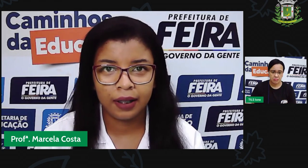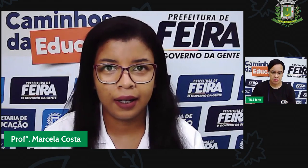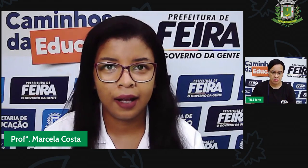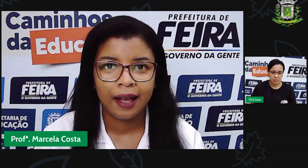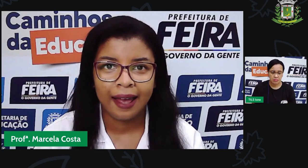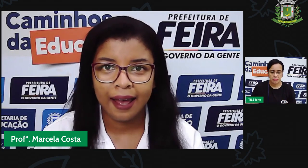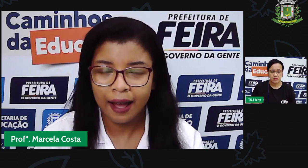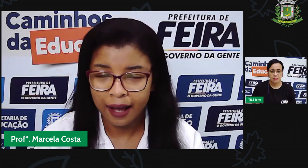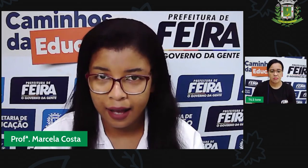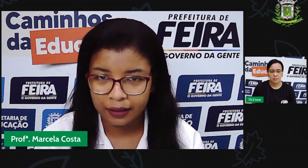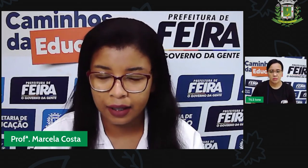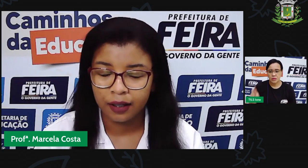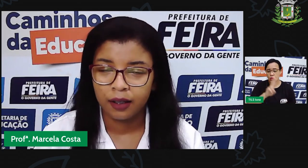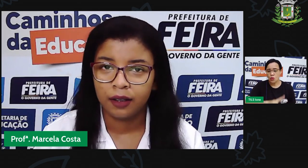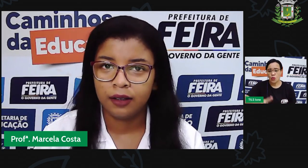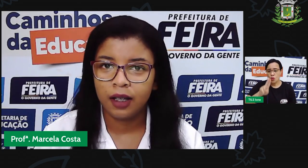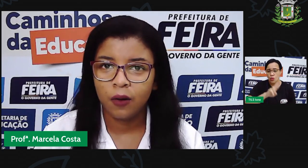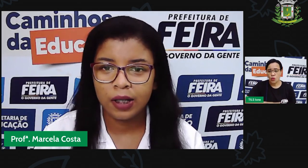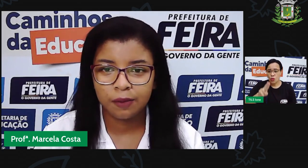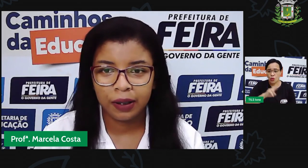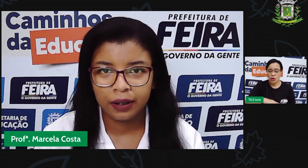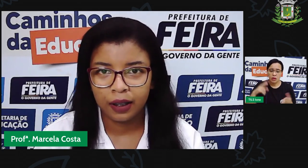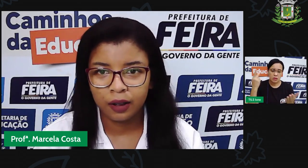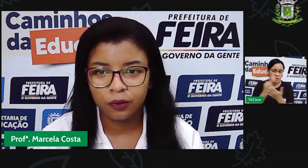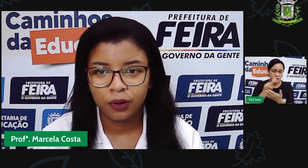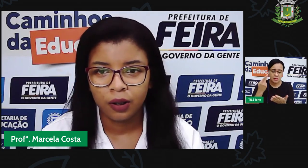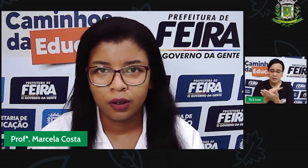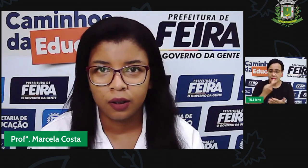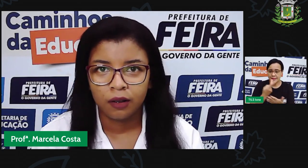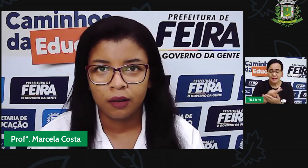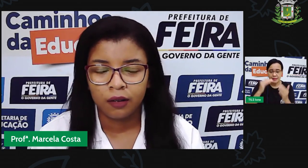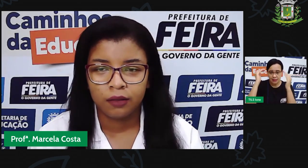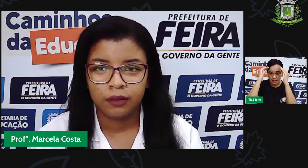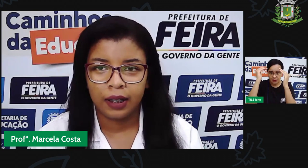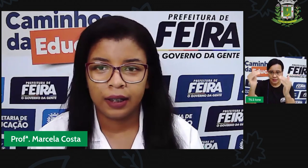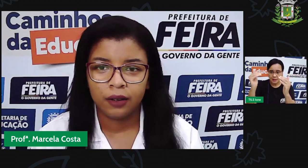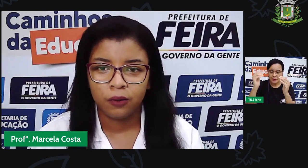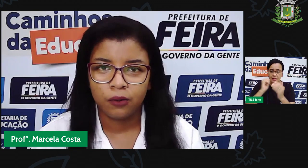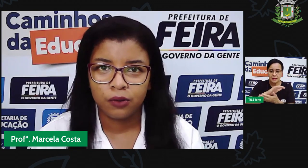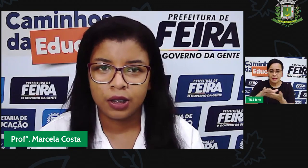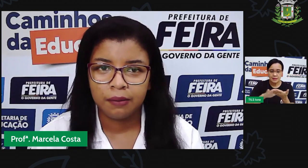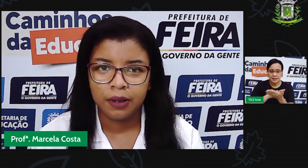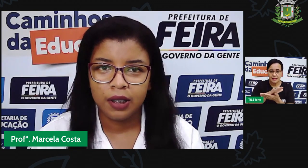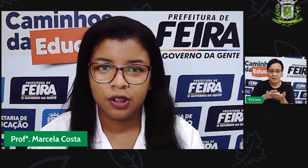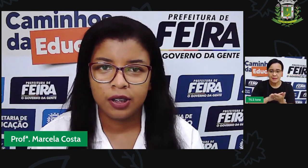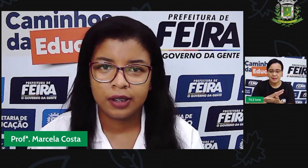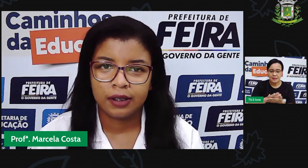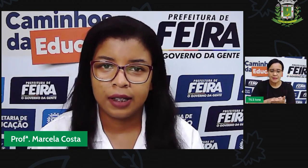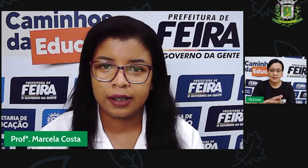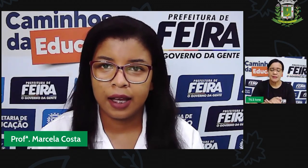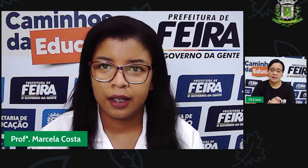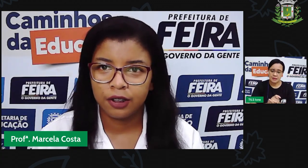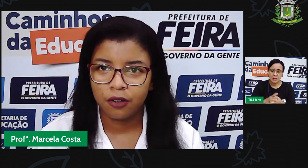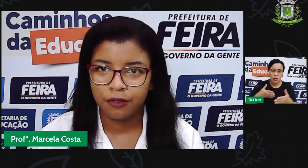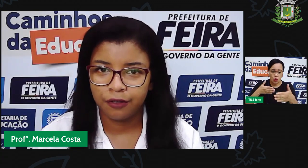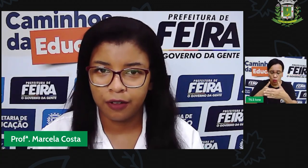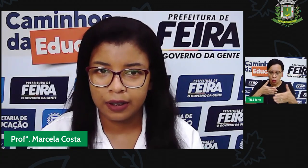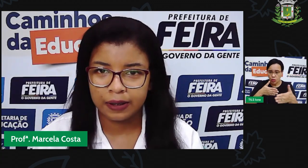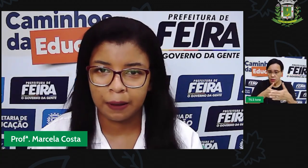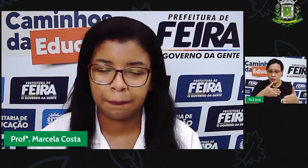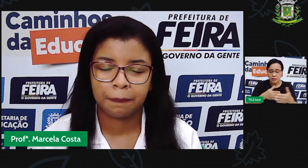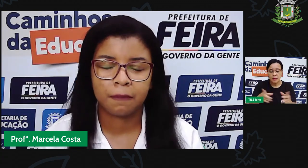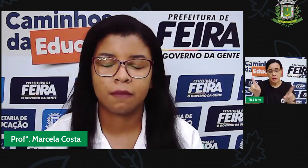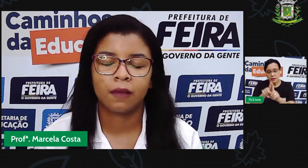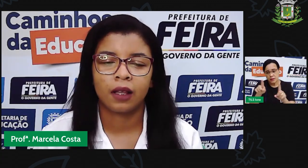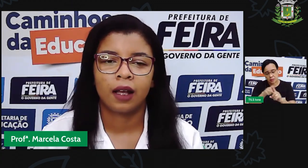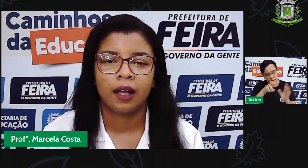Usado de maneira errada, não respeitando, né, os limites e as regras de